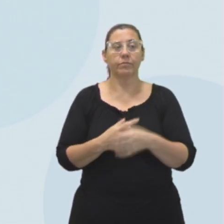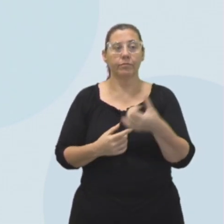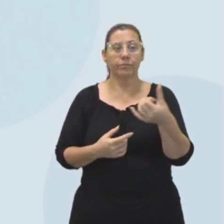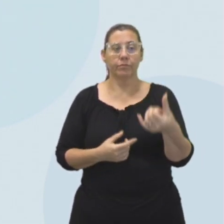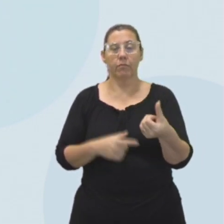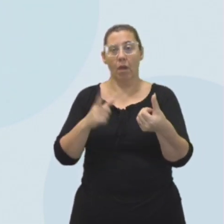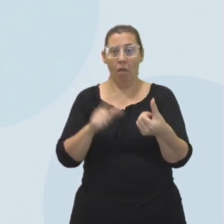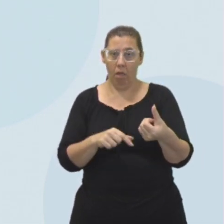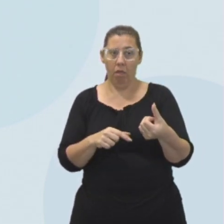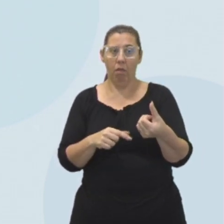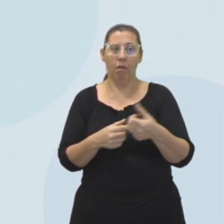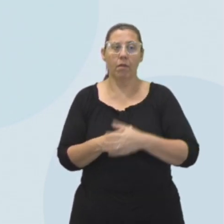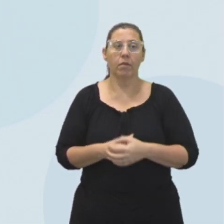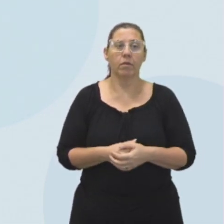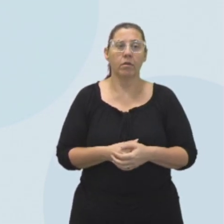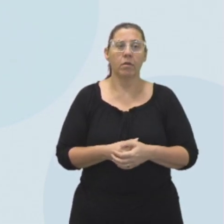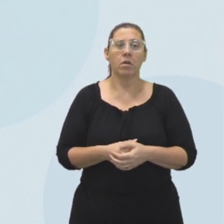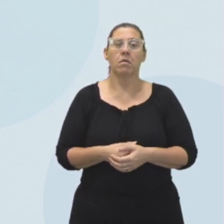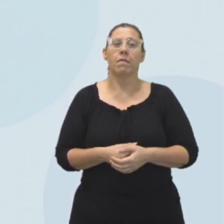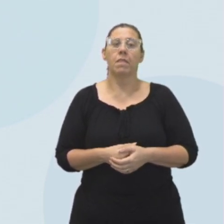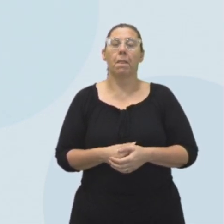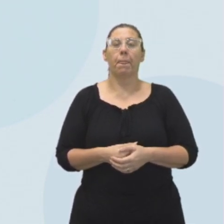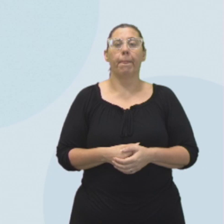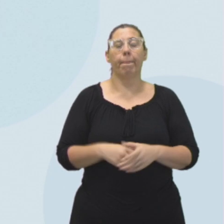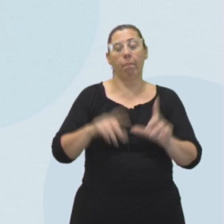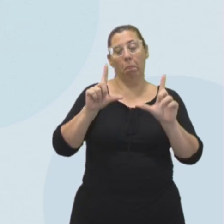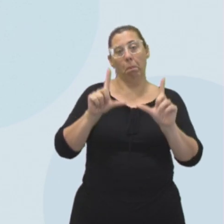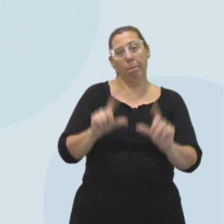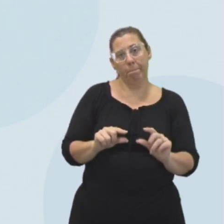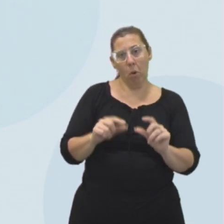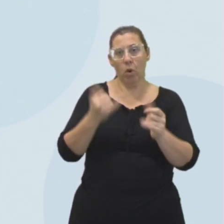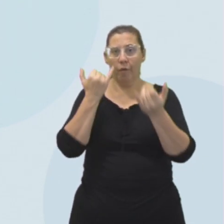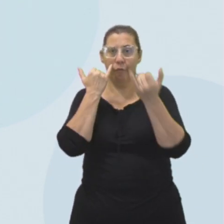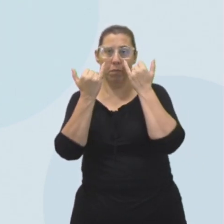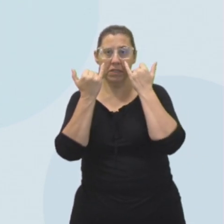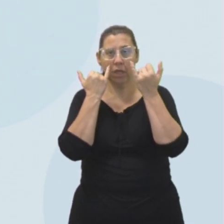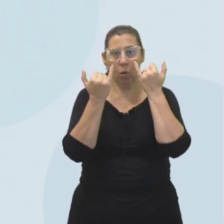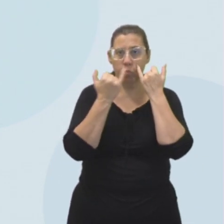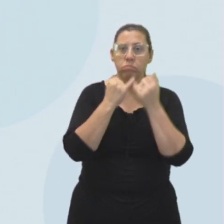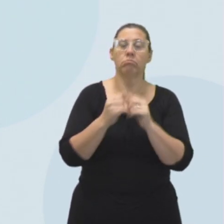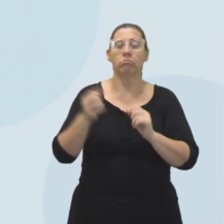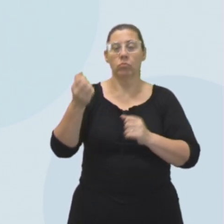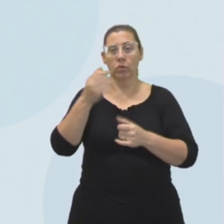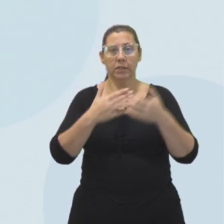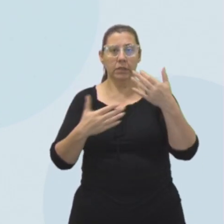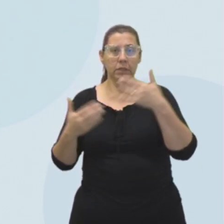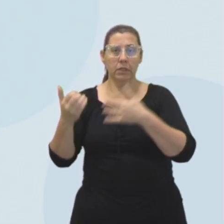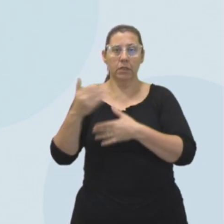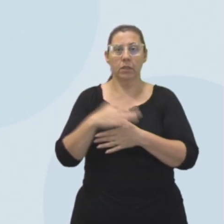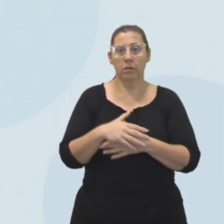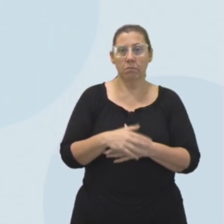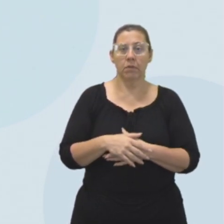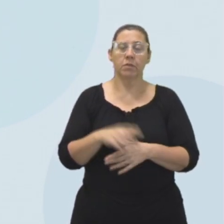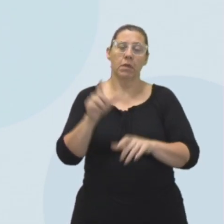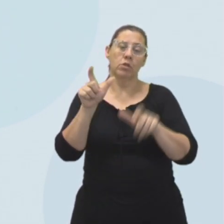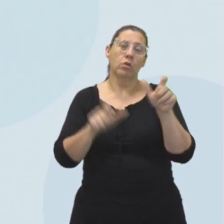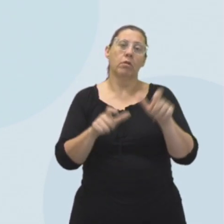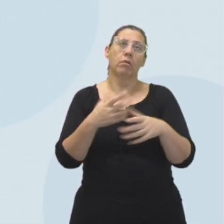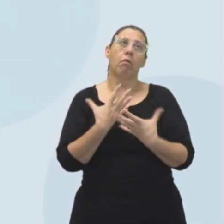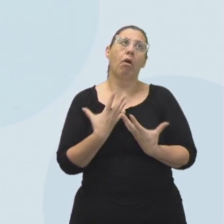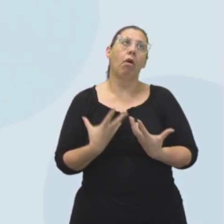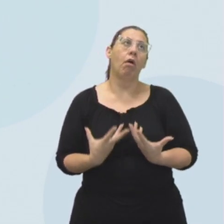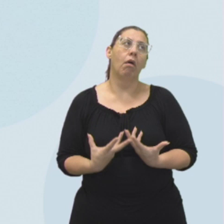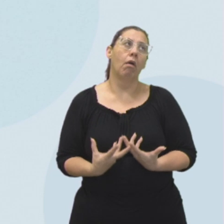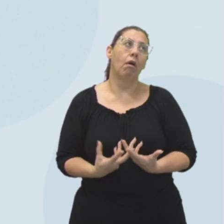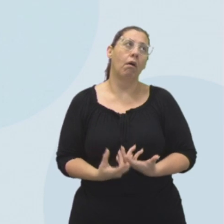a economia, que é a utilização de pouca informação no slide para não cansar o público. Então, não ter muitas